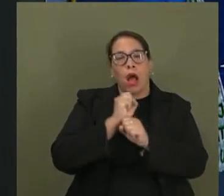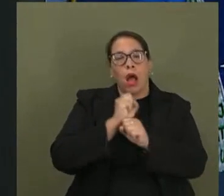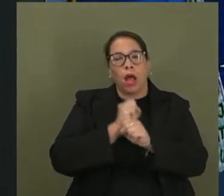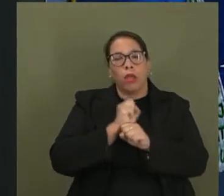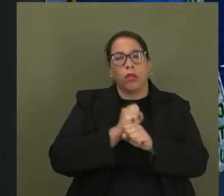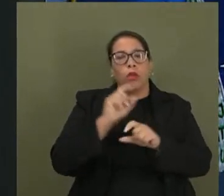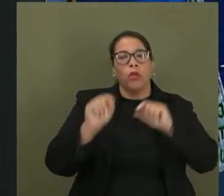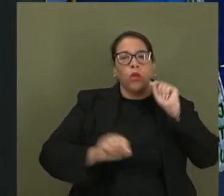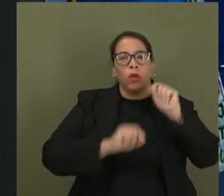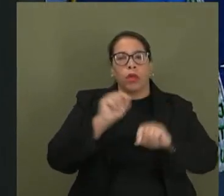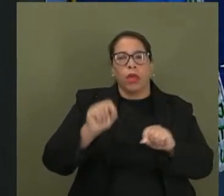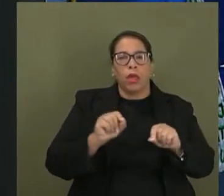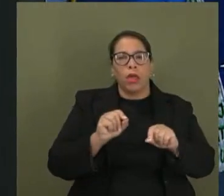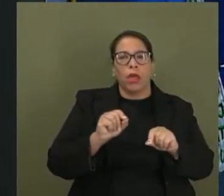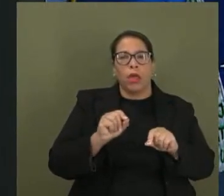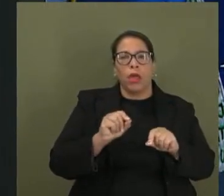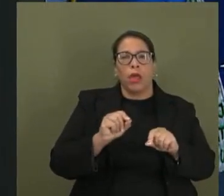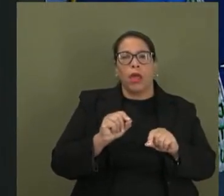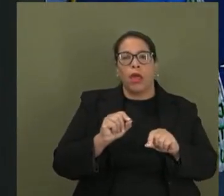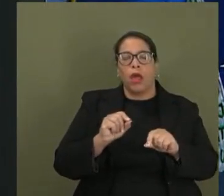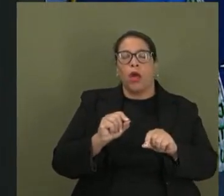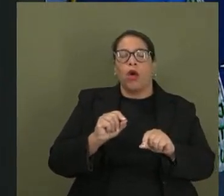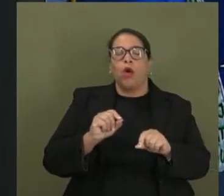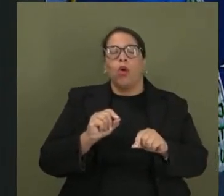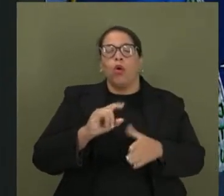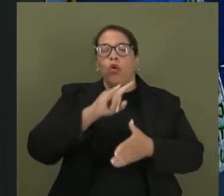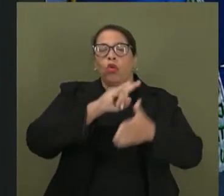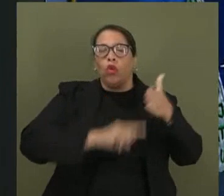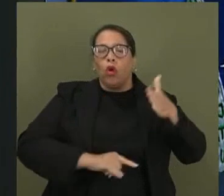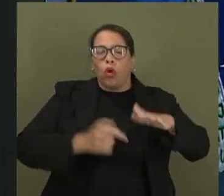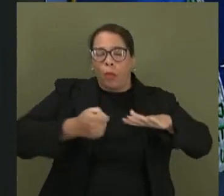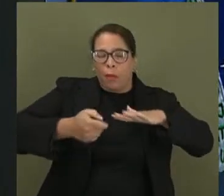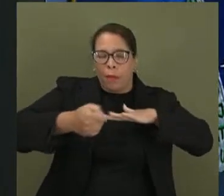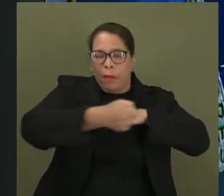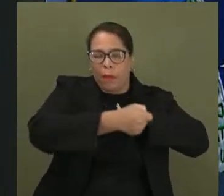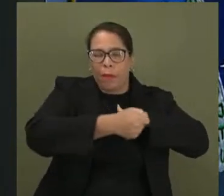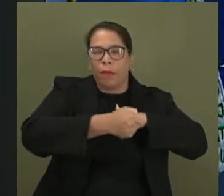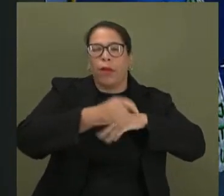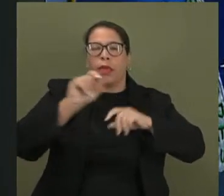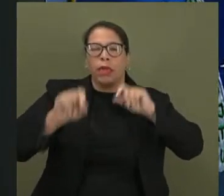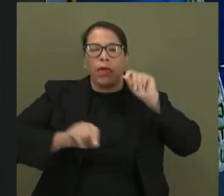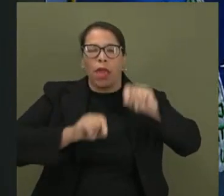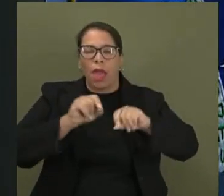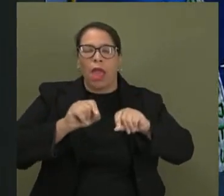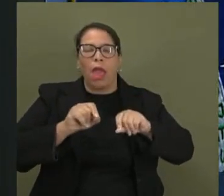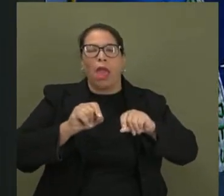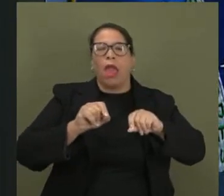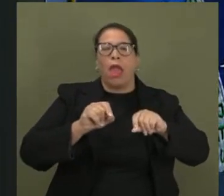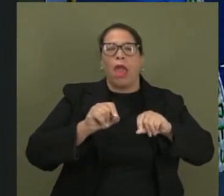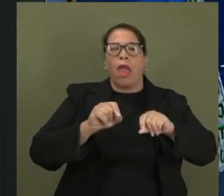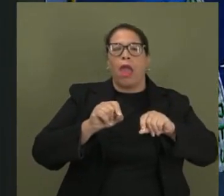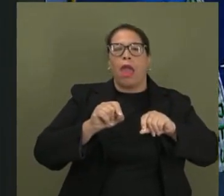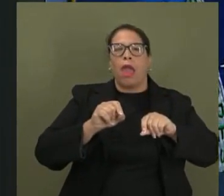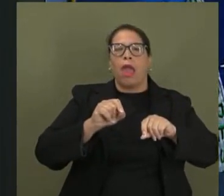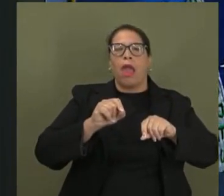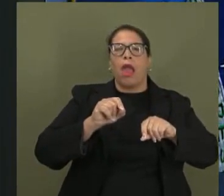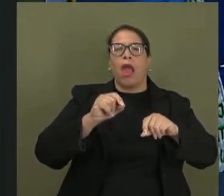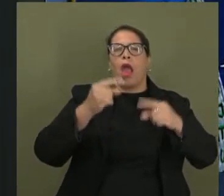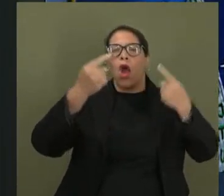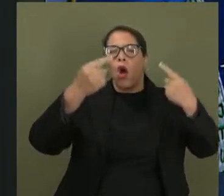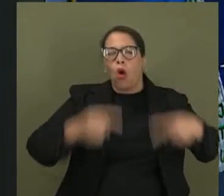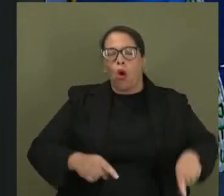do famigerado inquérito das fake news, que funciona como uma espada sobre a cabeça de